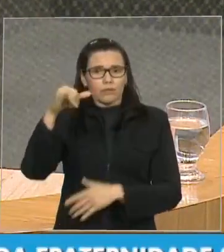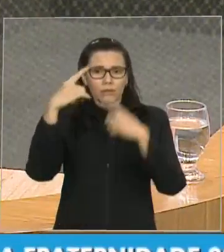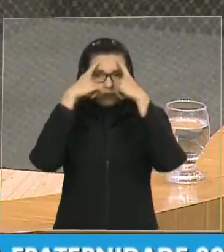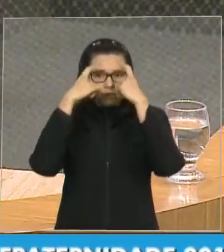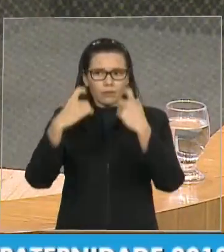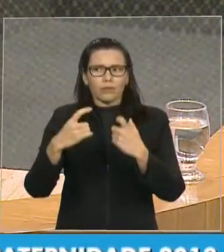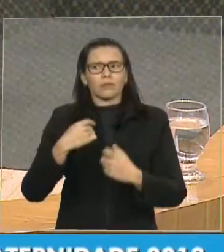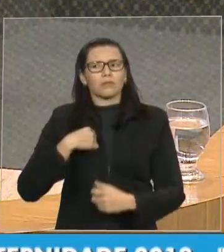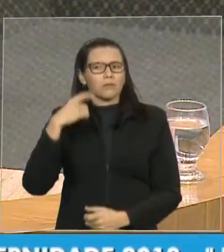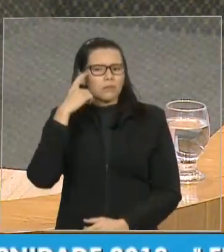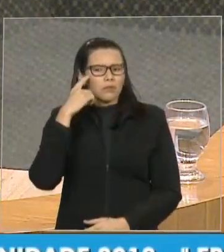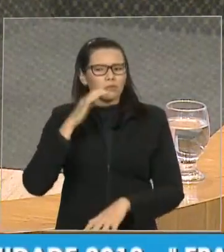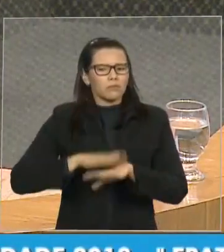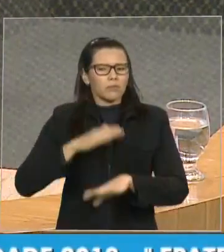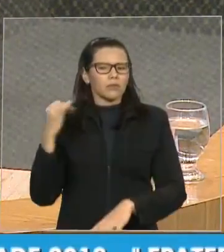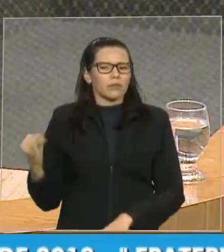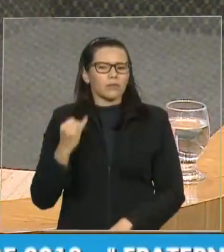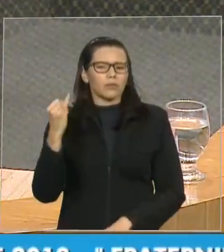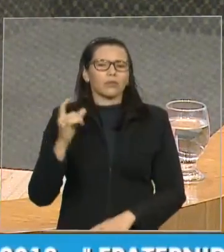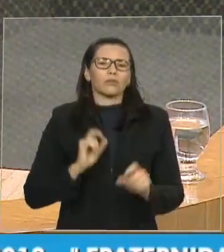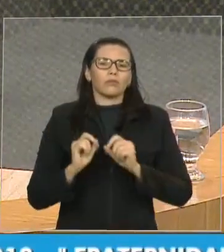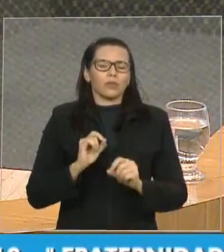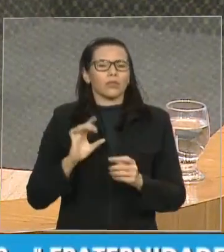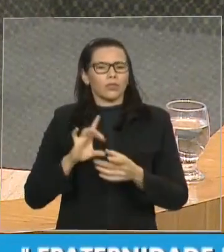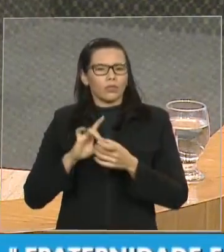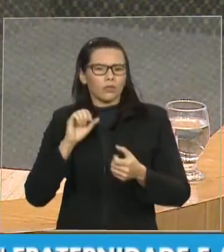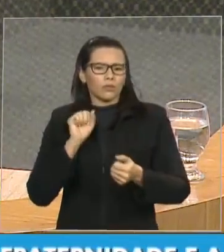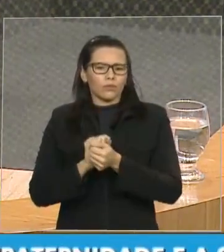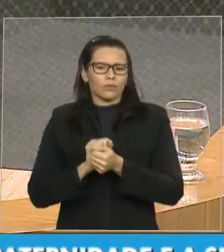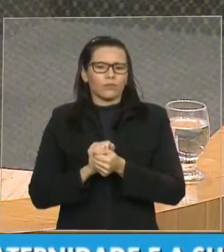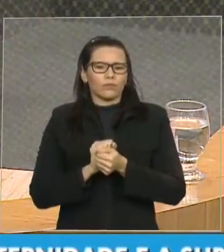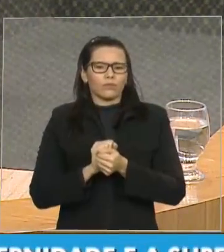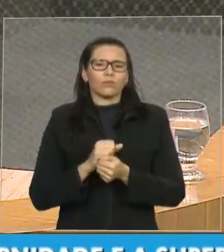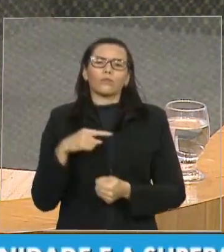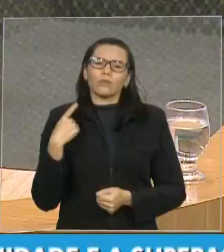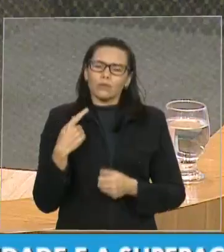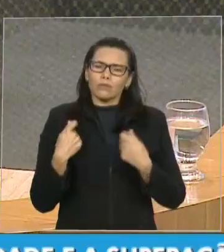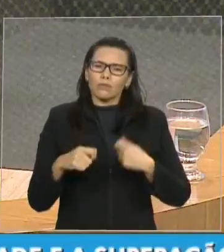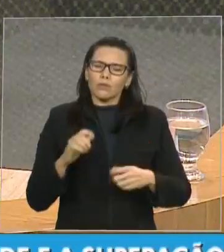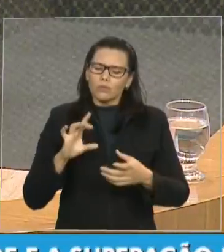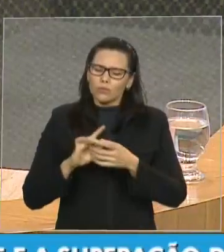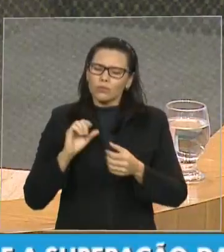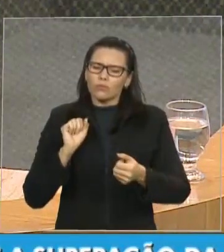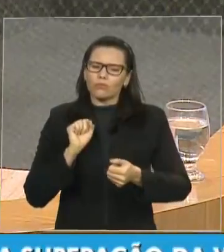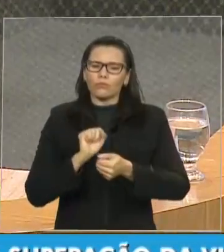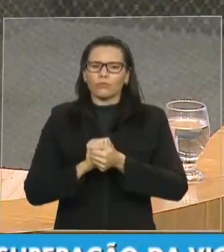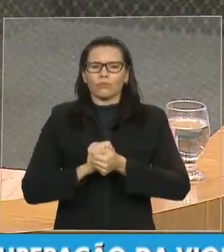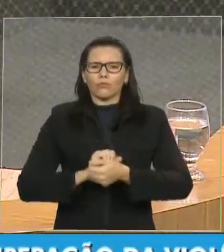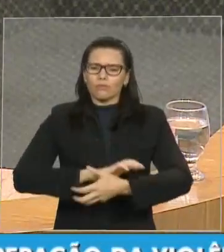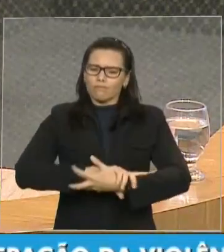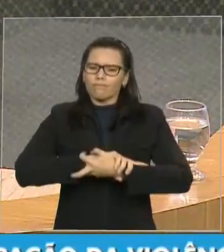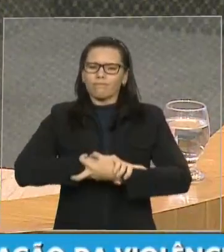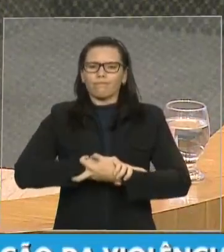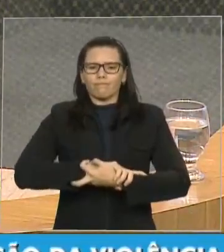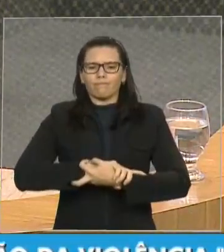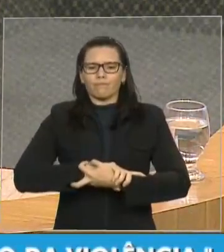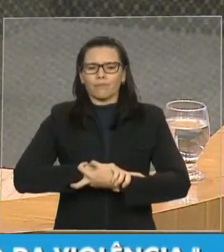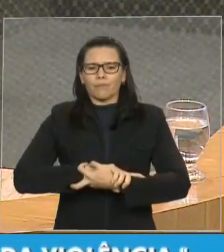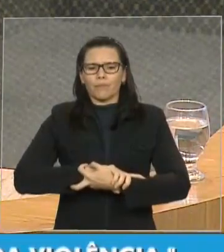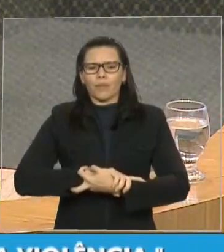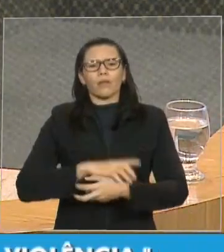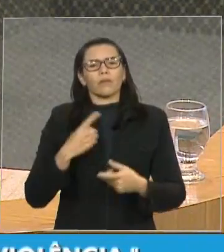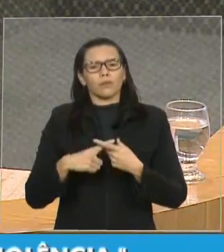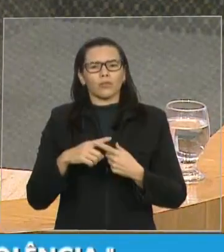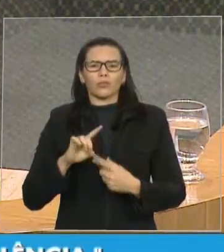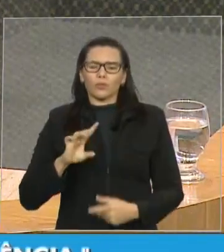E eu acho que o mais importante é junto, né? A gente tem que estar com as mãos juntas, dar as mãos uns aos outros, para a gente possa combater, que sozinho